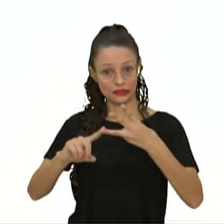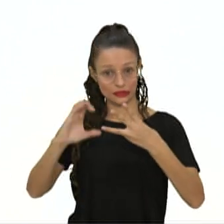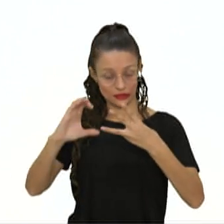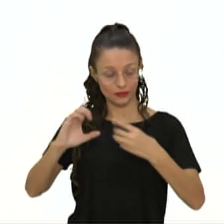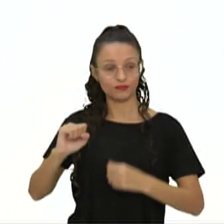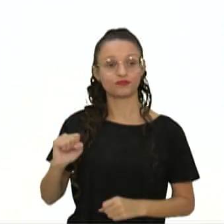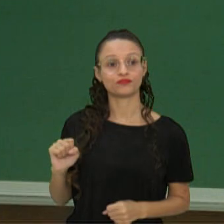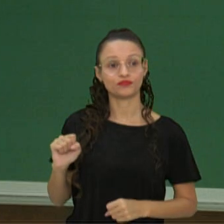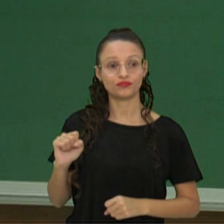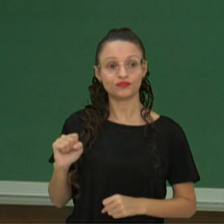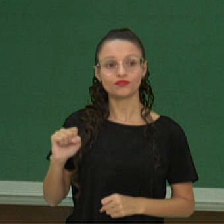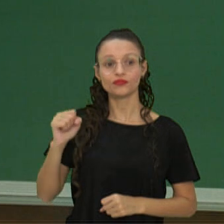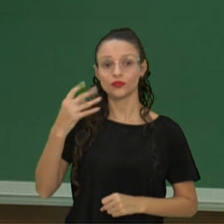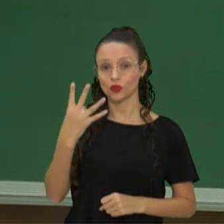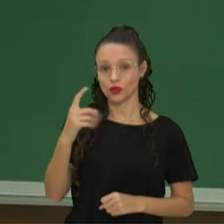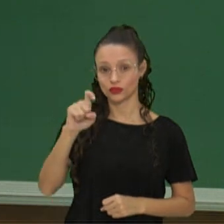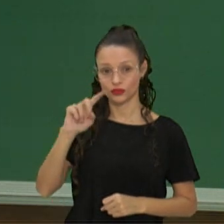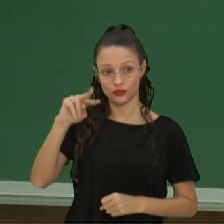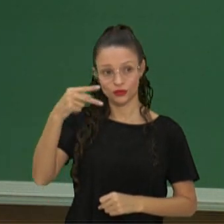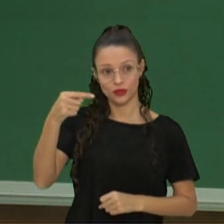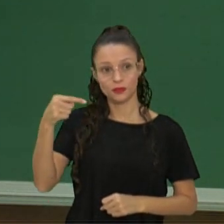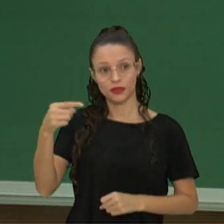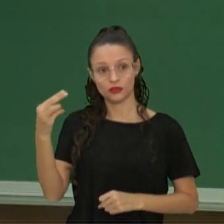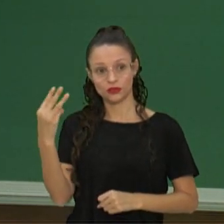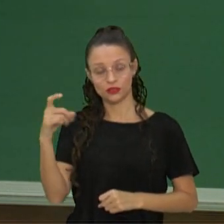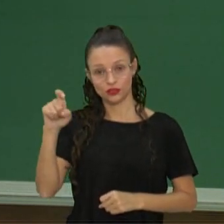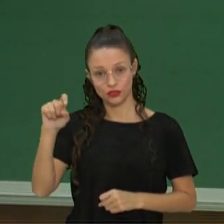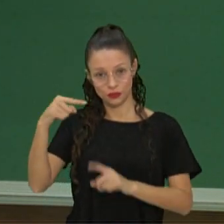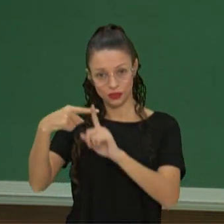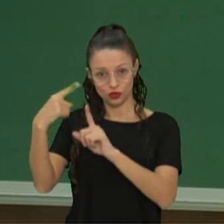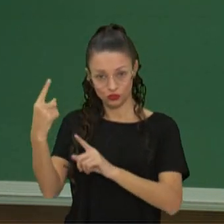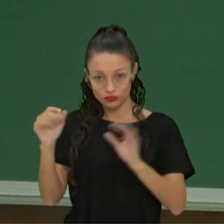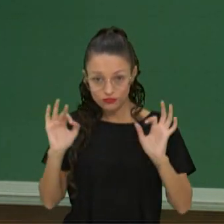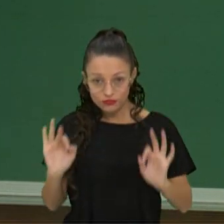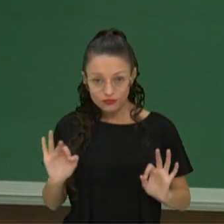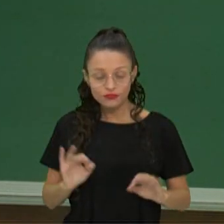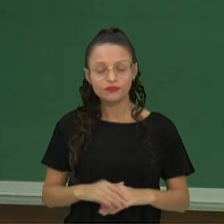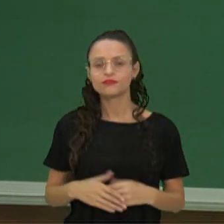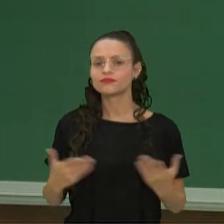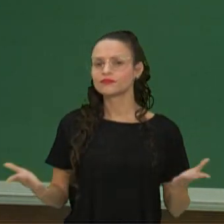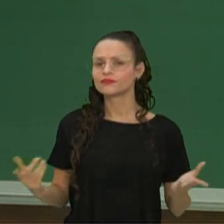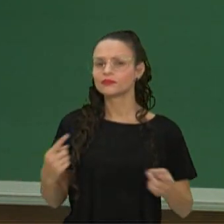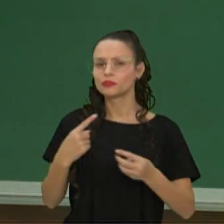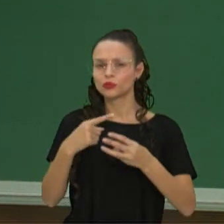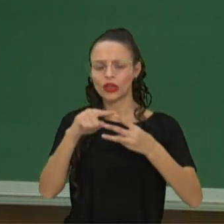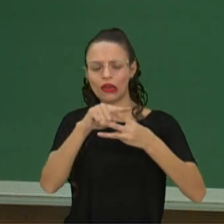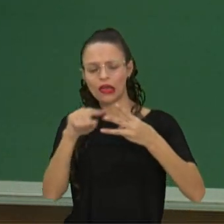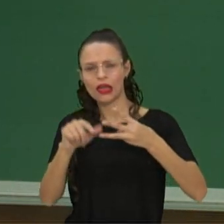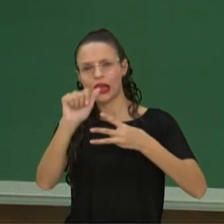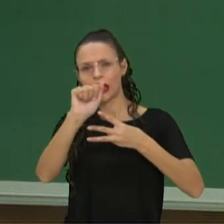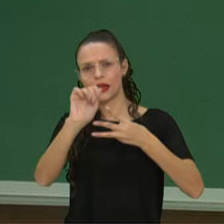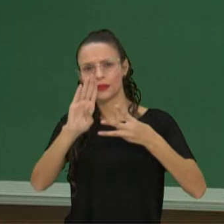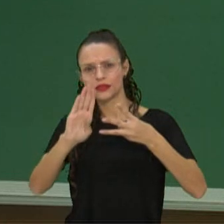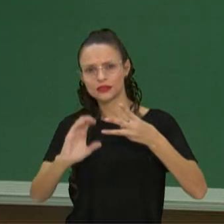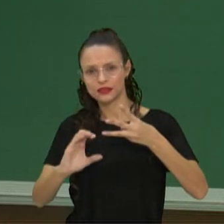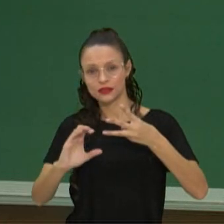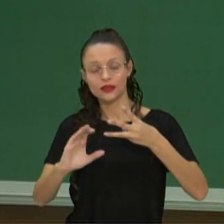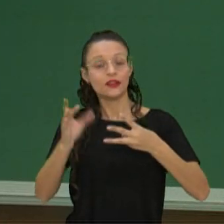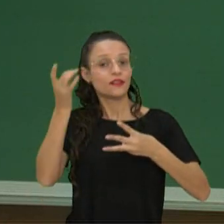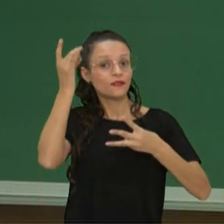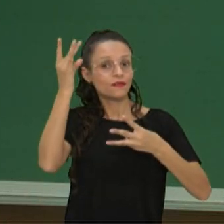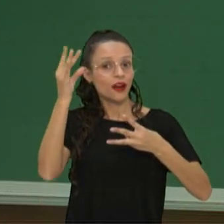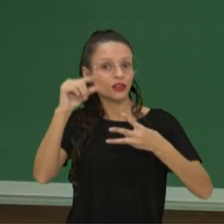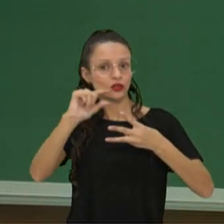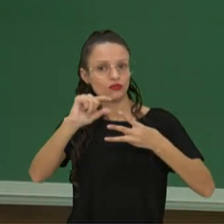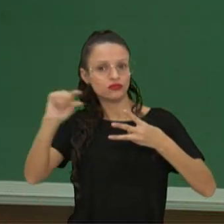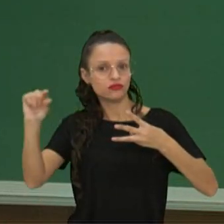C, 4x ao quadrado menos 3x mais 1. Certo? Por que eu fiz A, B e C? Para facilitar a escrita aqui